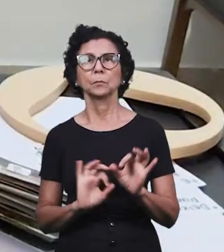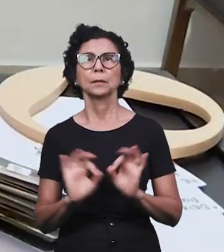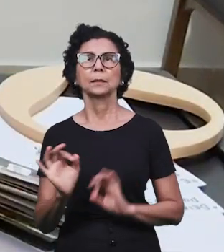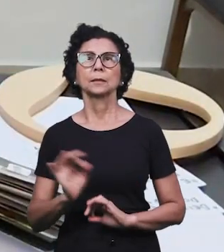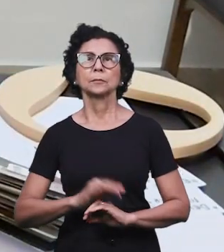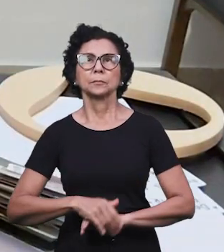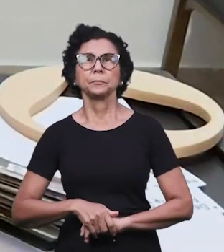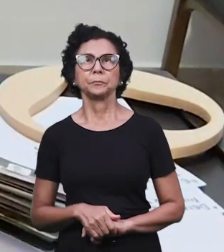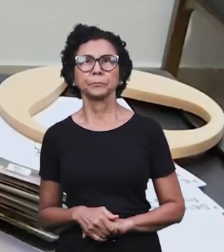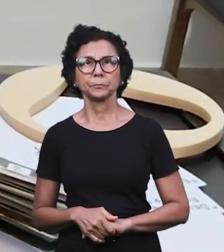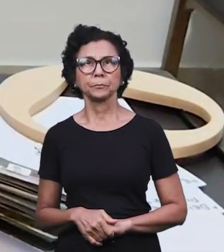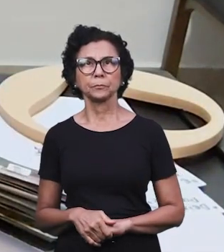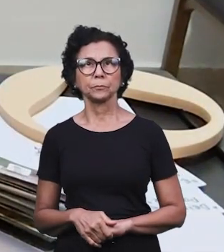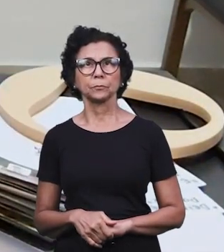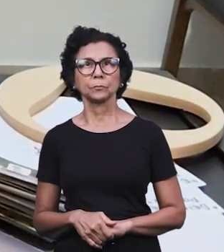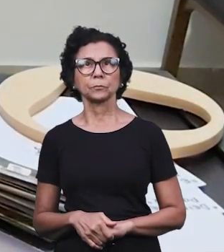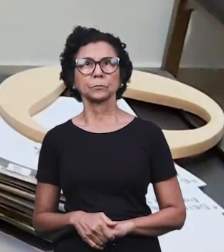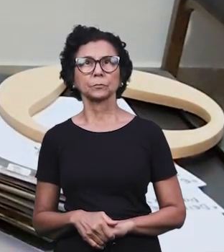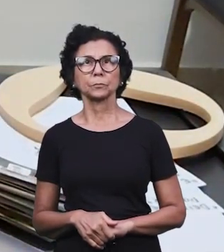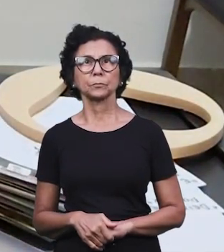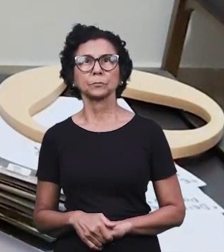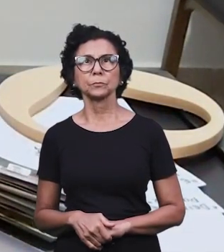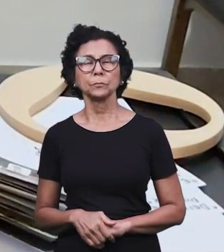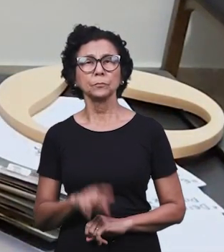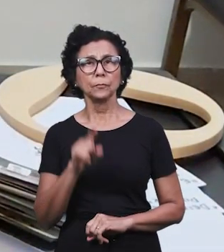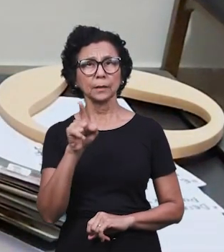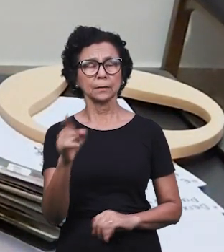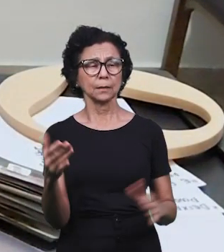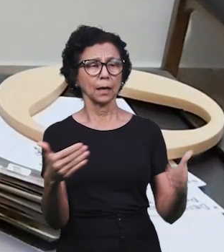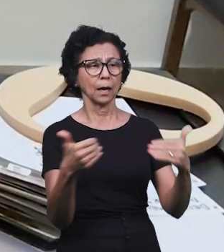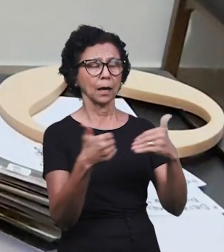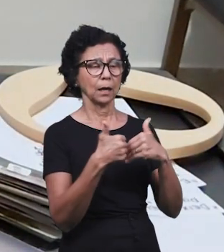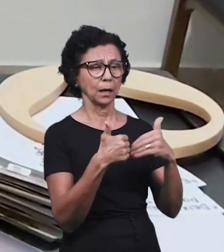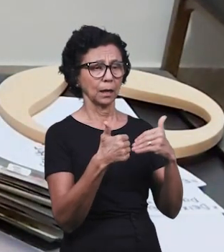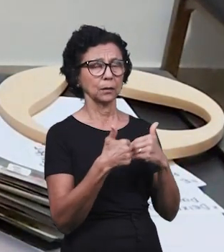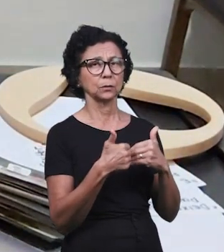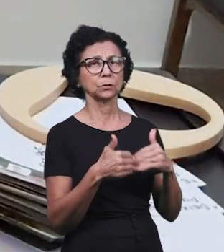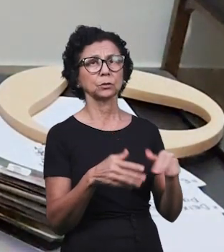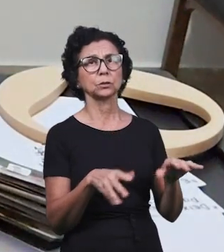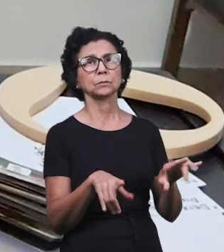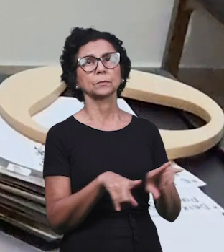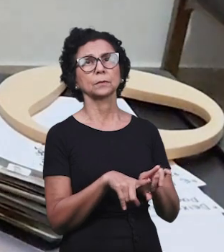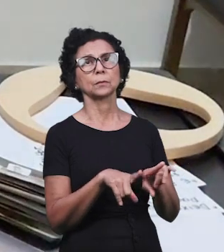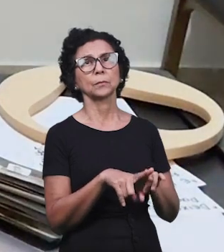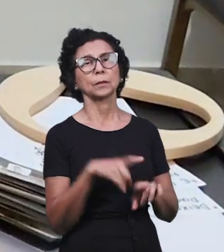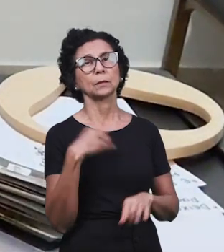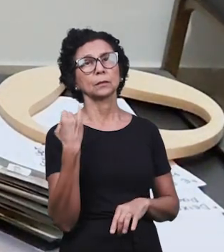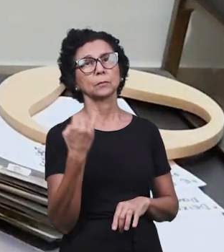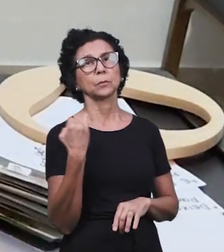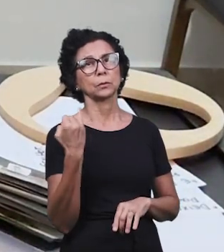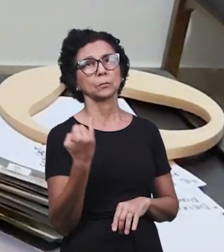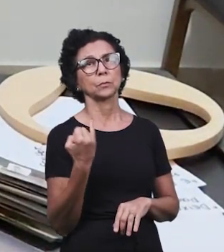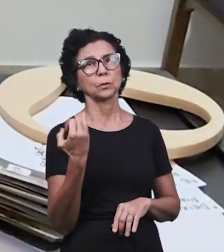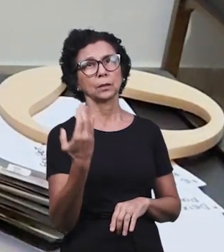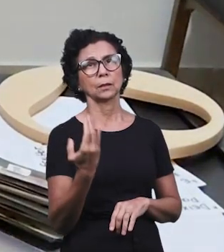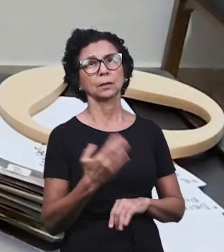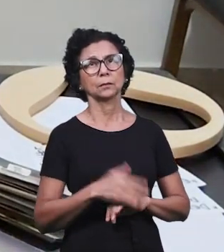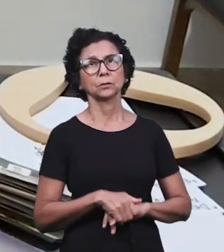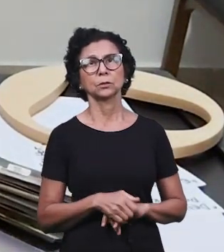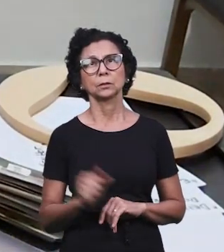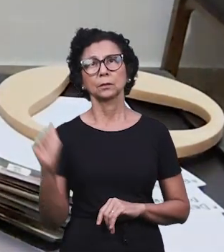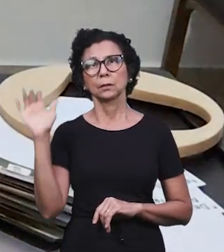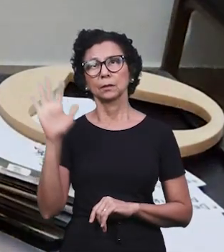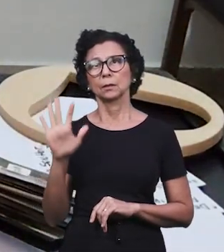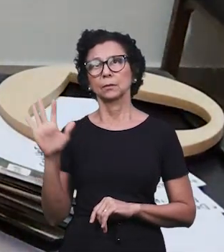pictogramas, para que eles entendam. No caso do autismo, por exemplo, o pictograma é muito importante para que eles entendam que